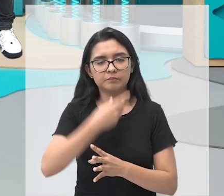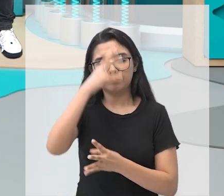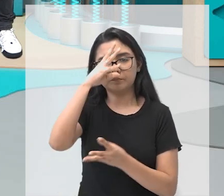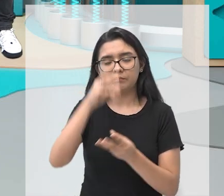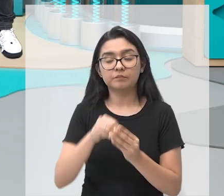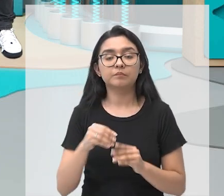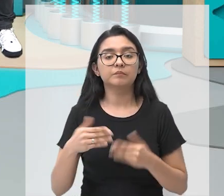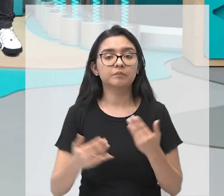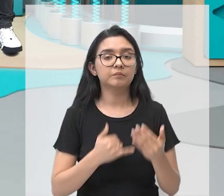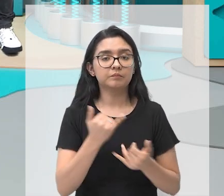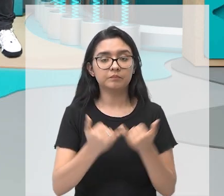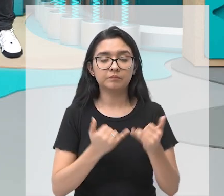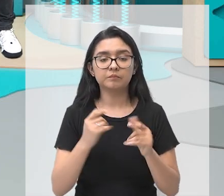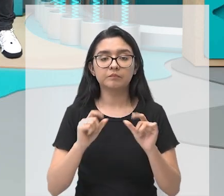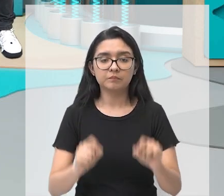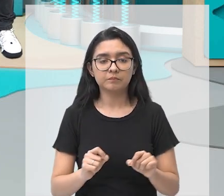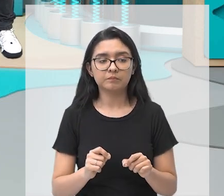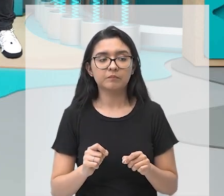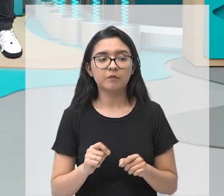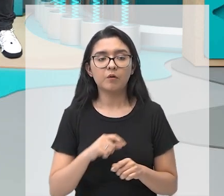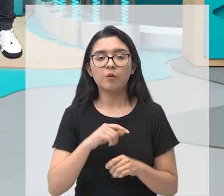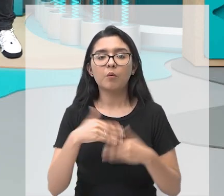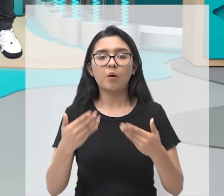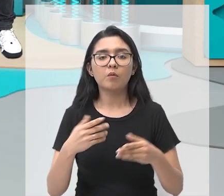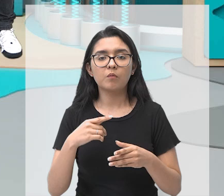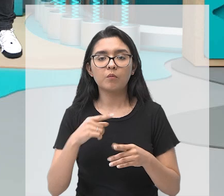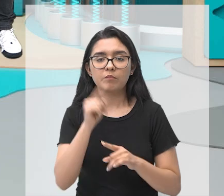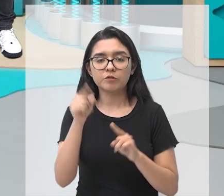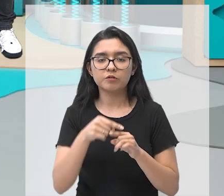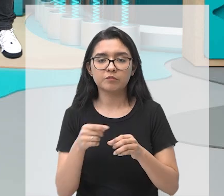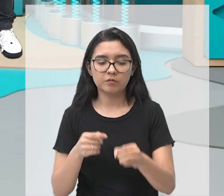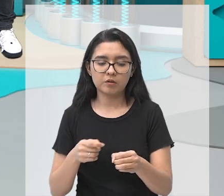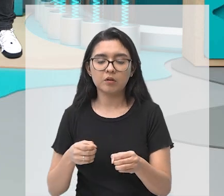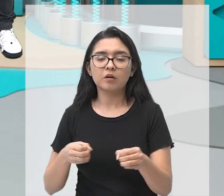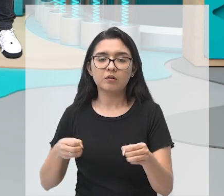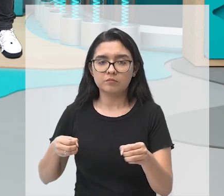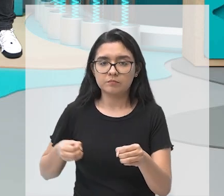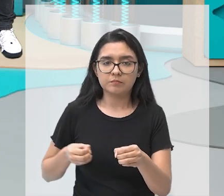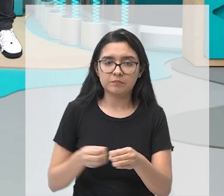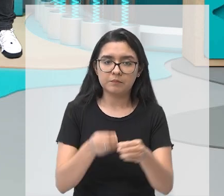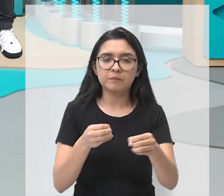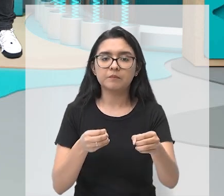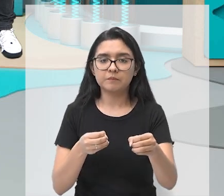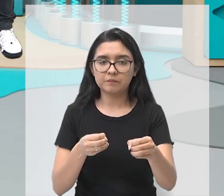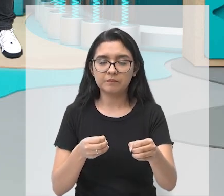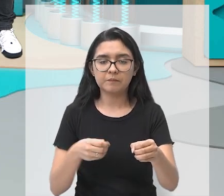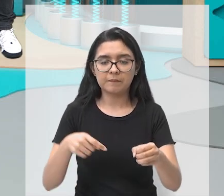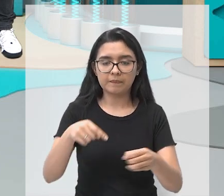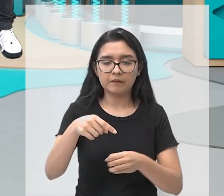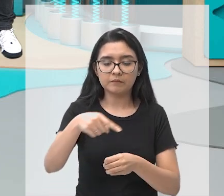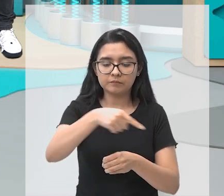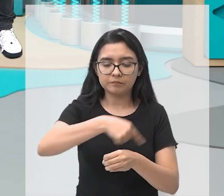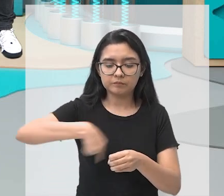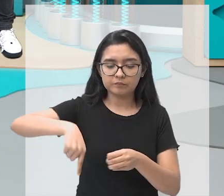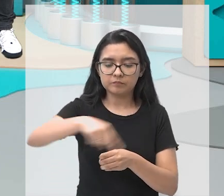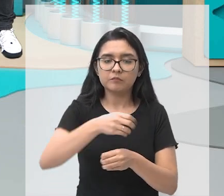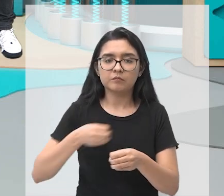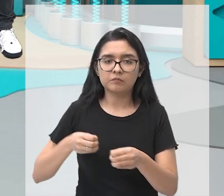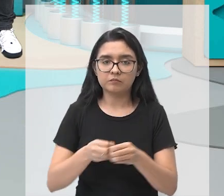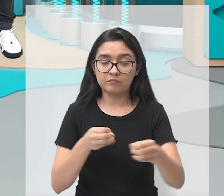consiste em pôr para fora as bolinhas do adversário através de arremessos feitos ali pelo